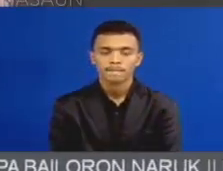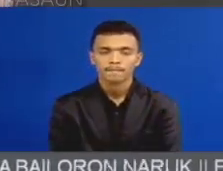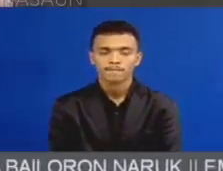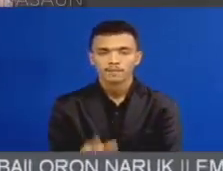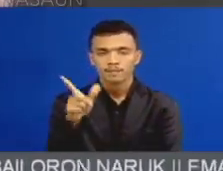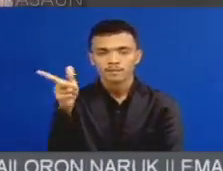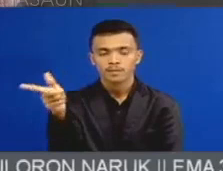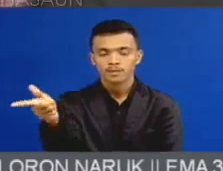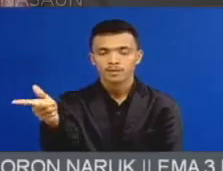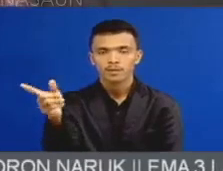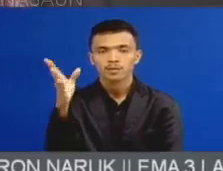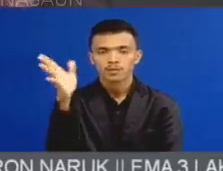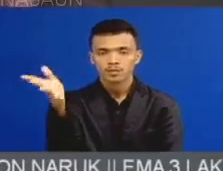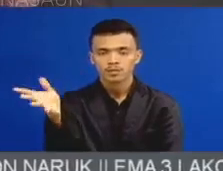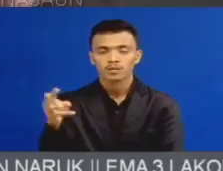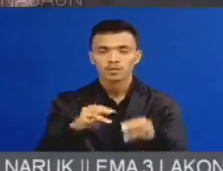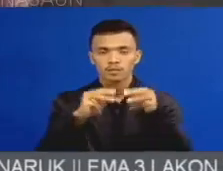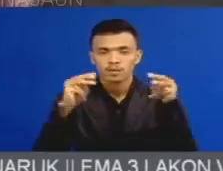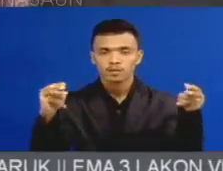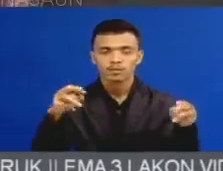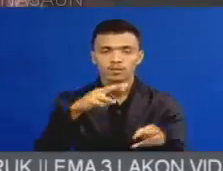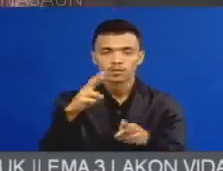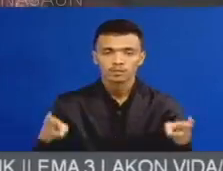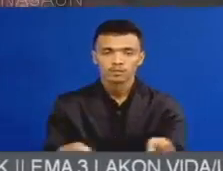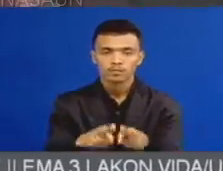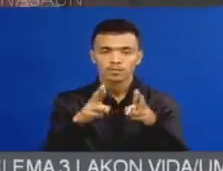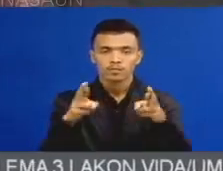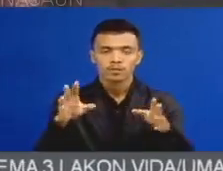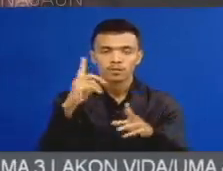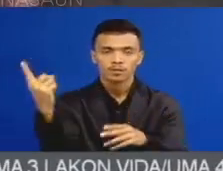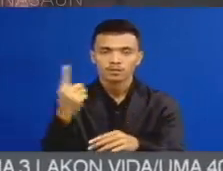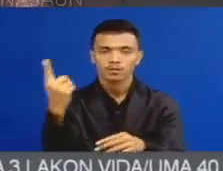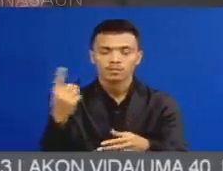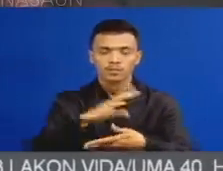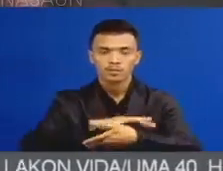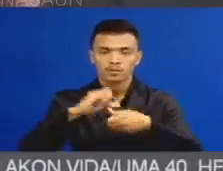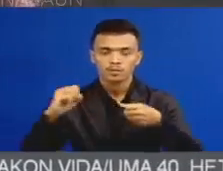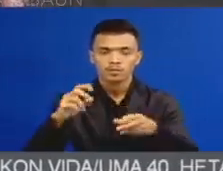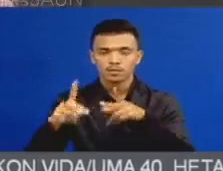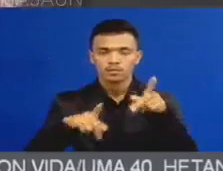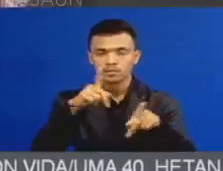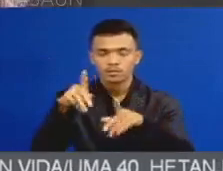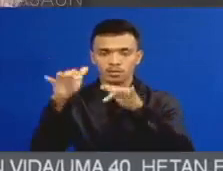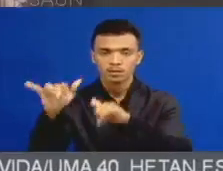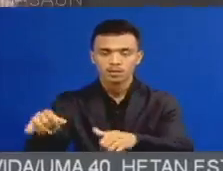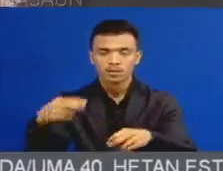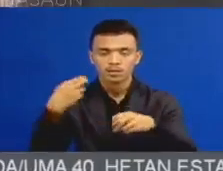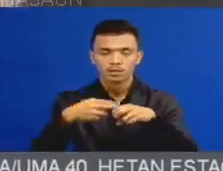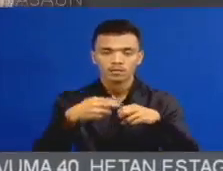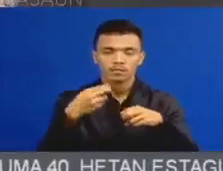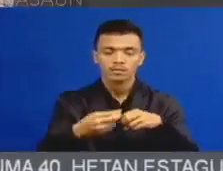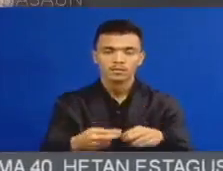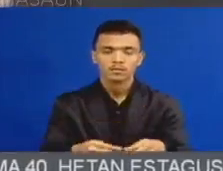20 to 50 metros nene mota sempre sobu então comunidade husinemos hanesan hela hela e fatin risco botira